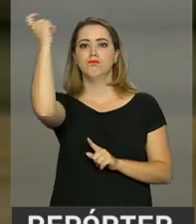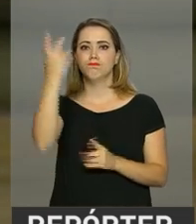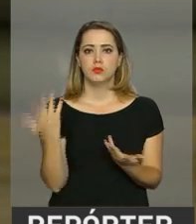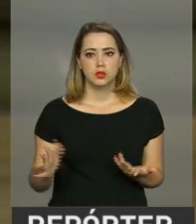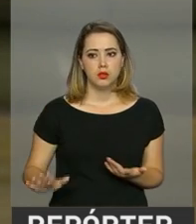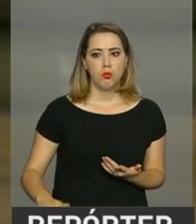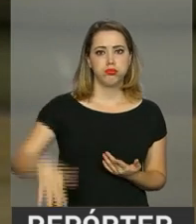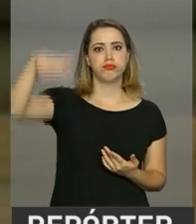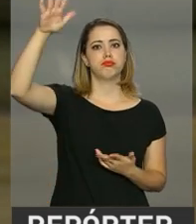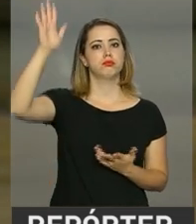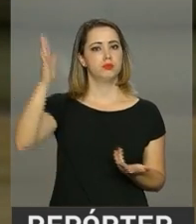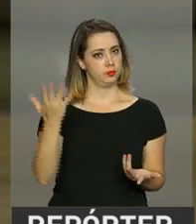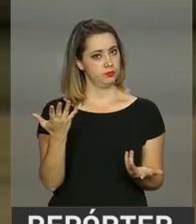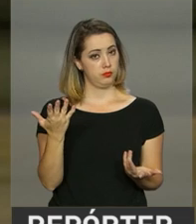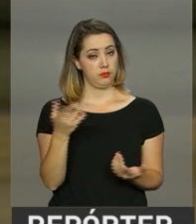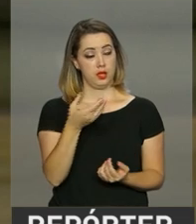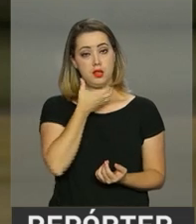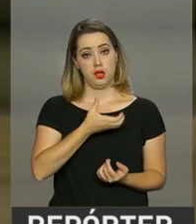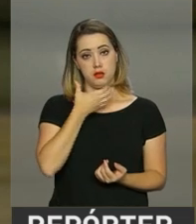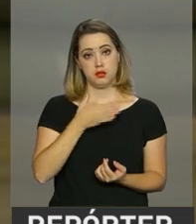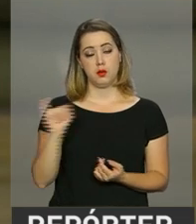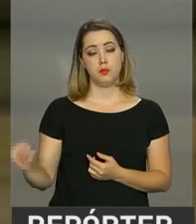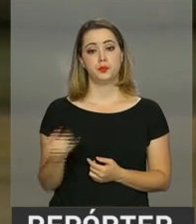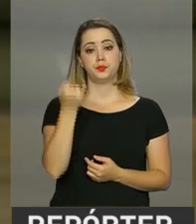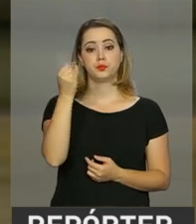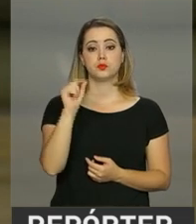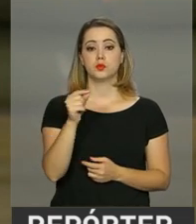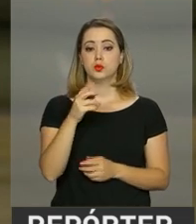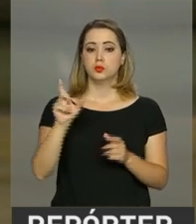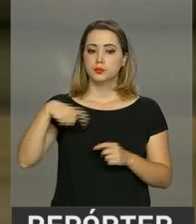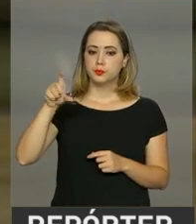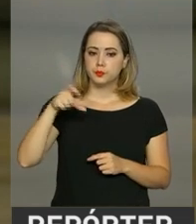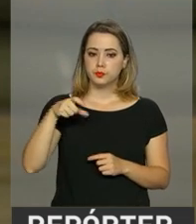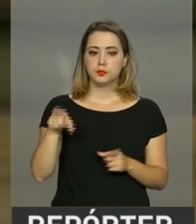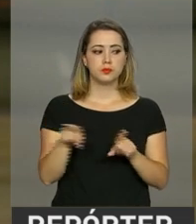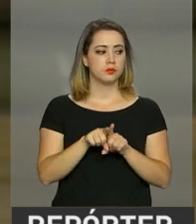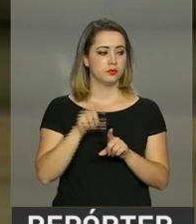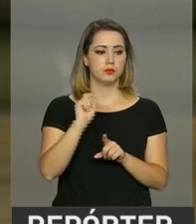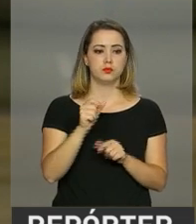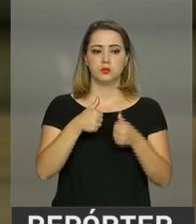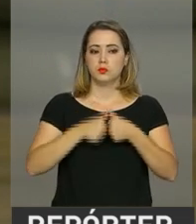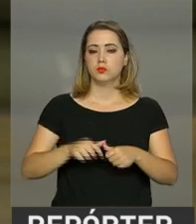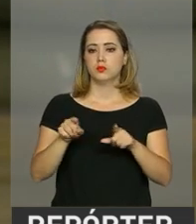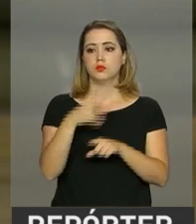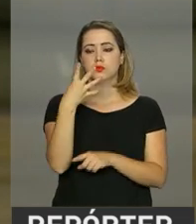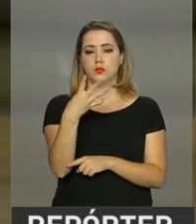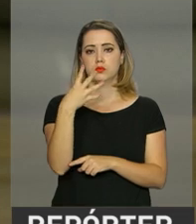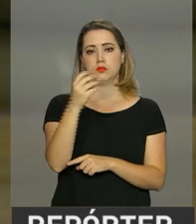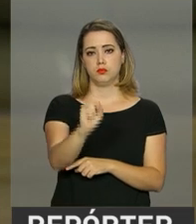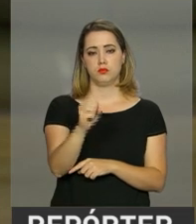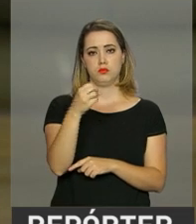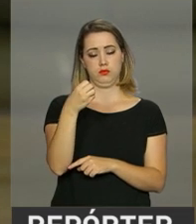ficando Fora de Controle em dezembro a taxa de juros do rotativo do cartão de crédito ficou em